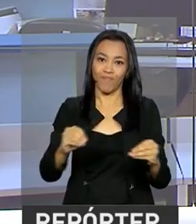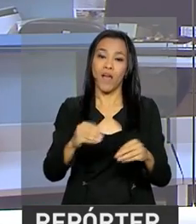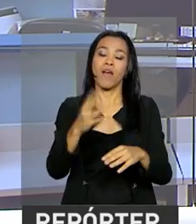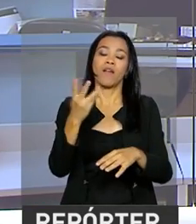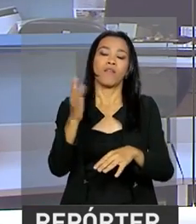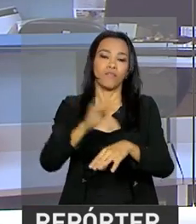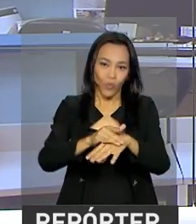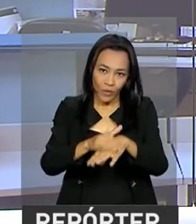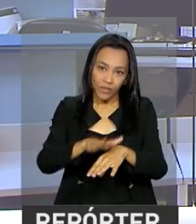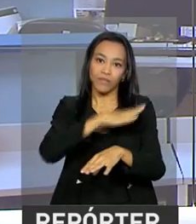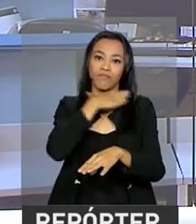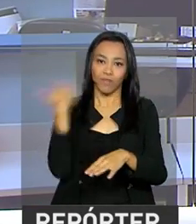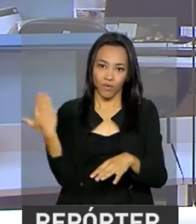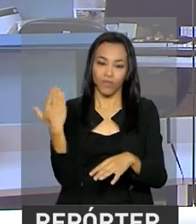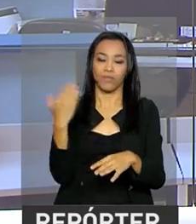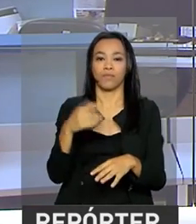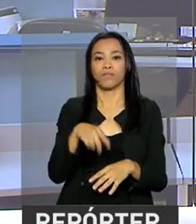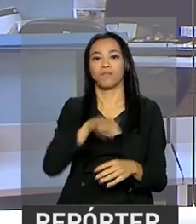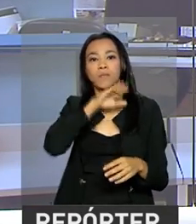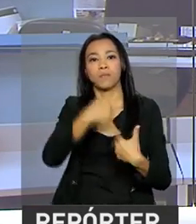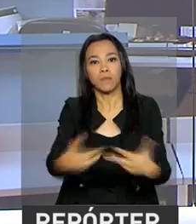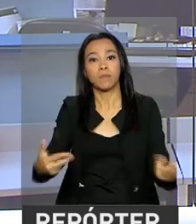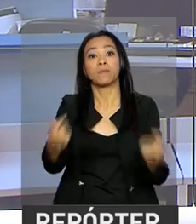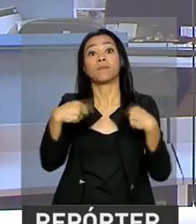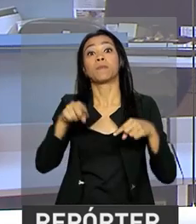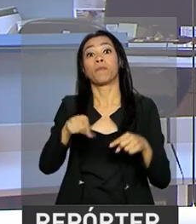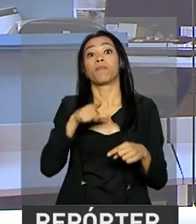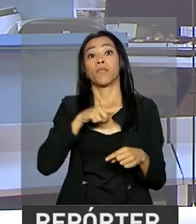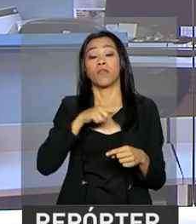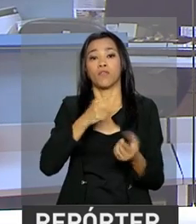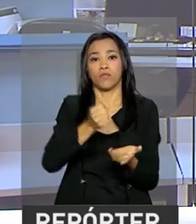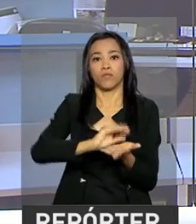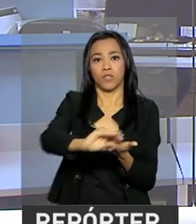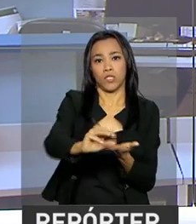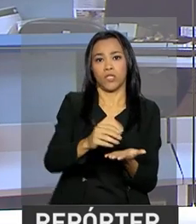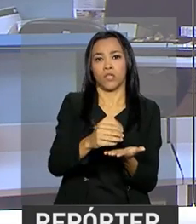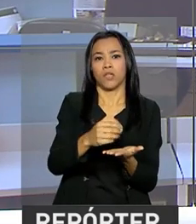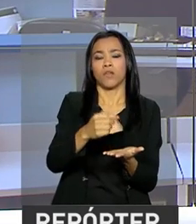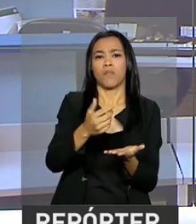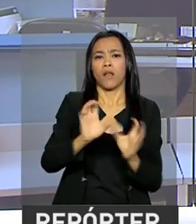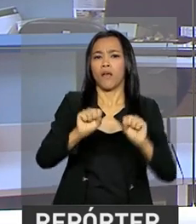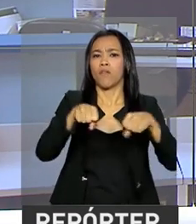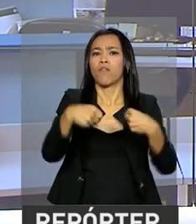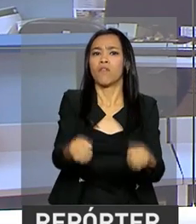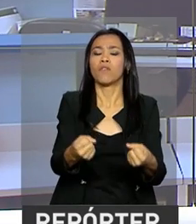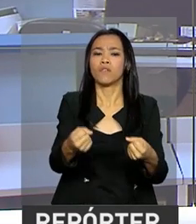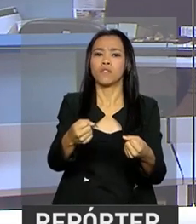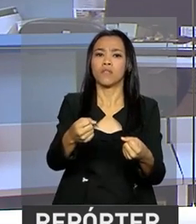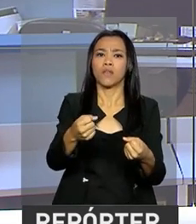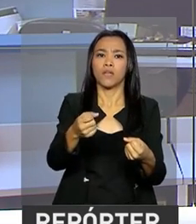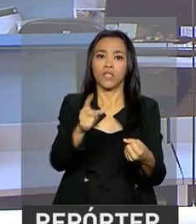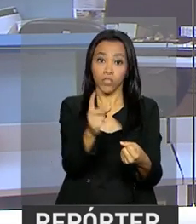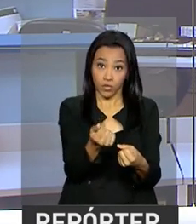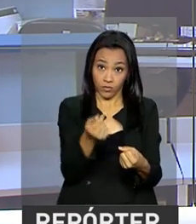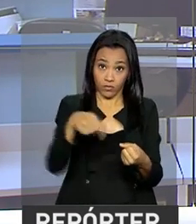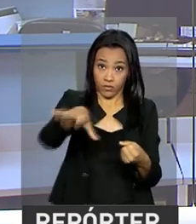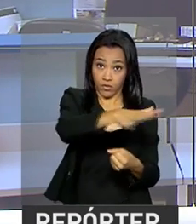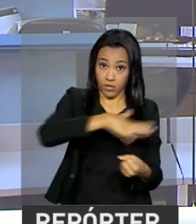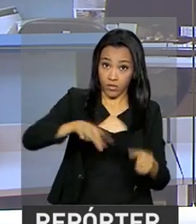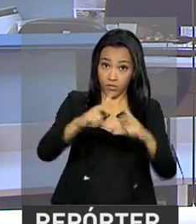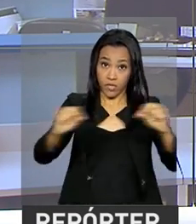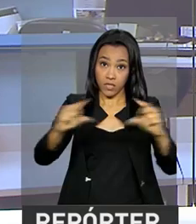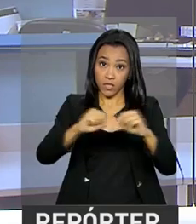federal liberou mais de5 milhões deais para o para reforar o abastecimento de água no distrito